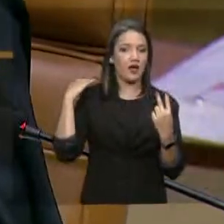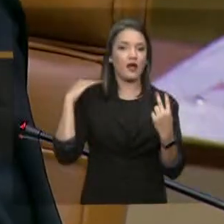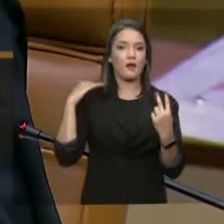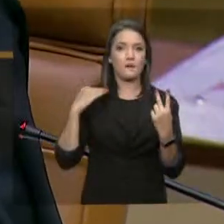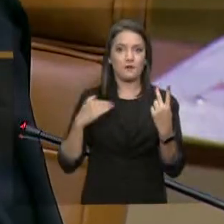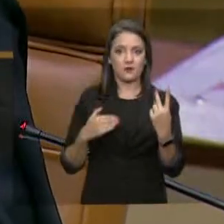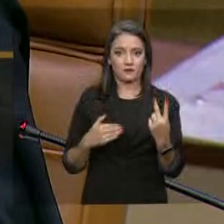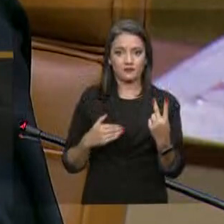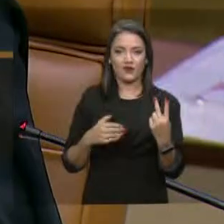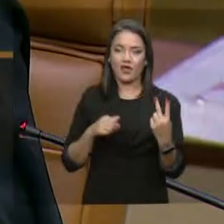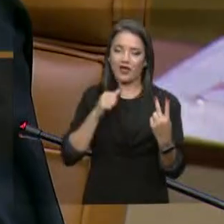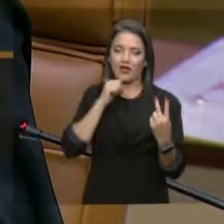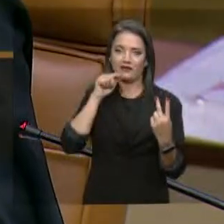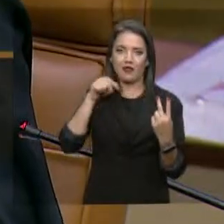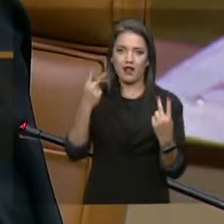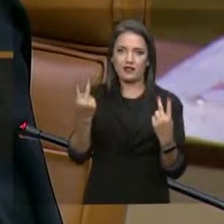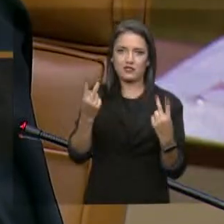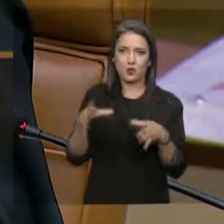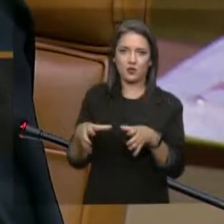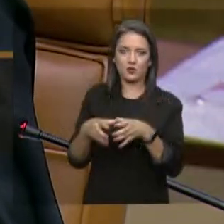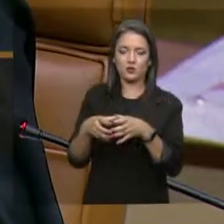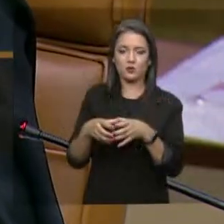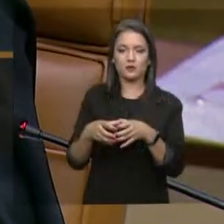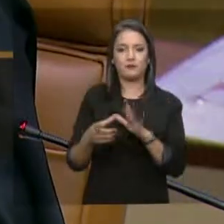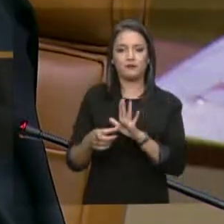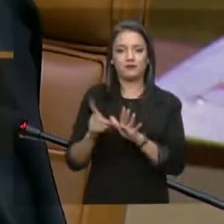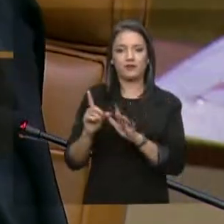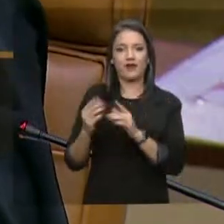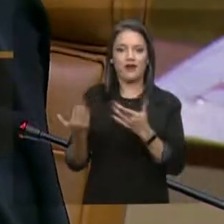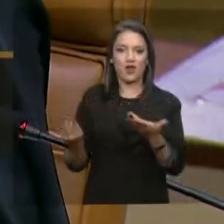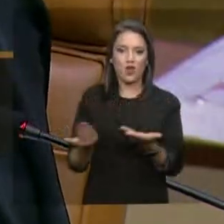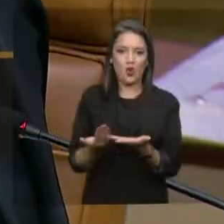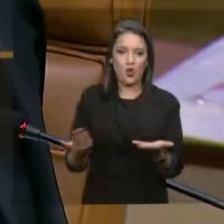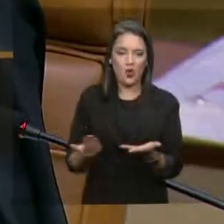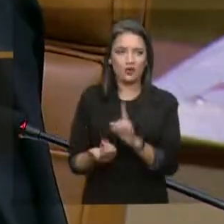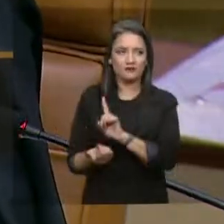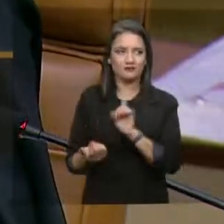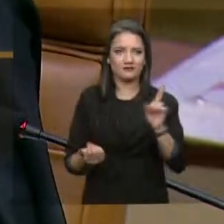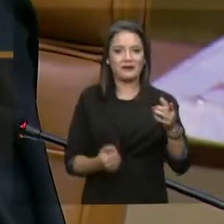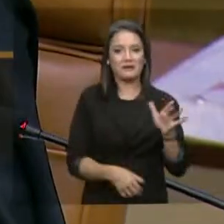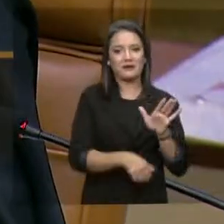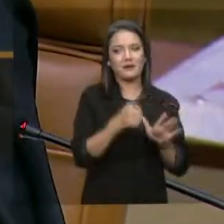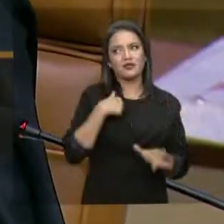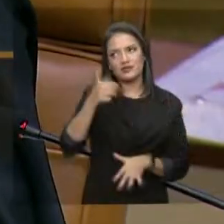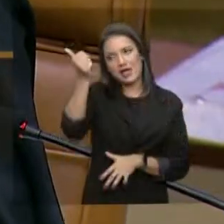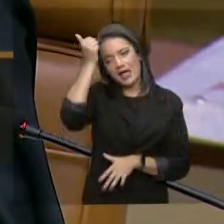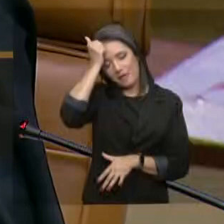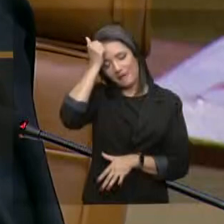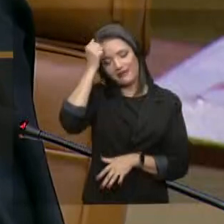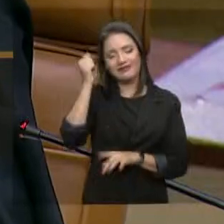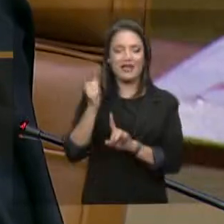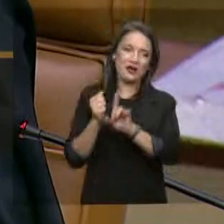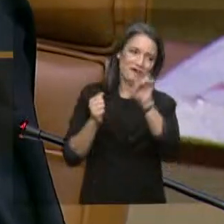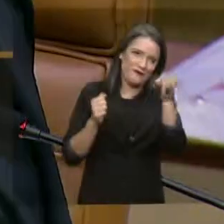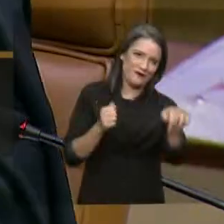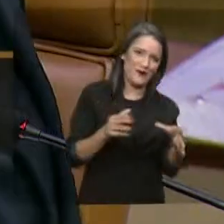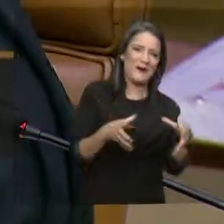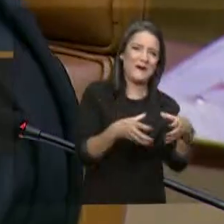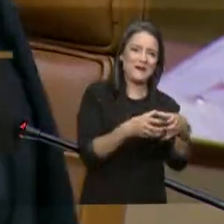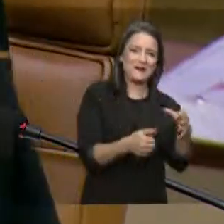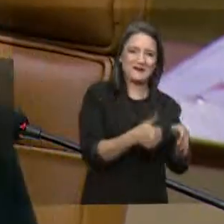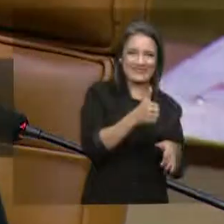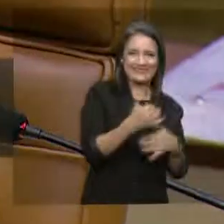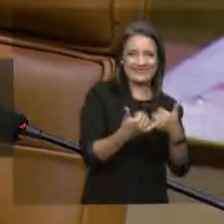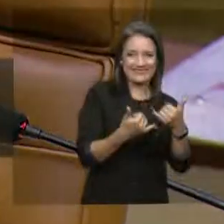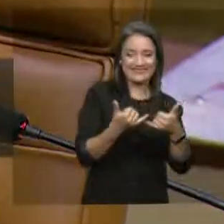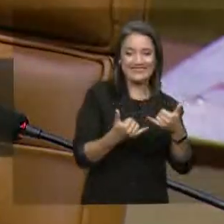ainda estava na segunda turma antes de se redimir e ver a redenção indo à primeira turma,